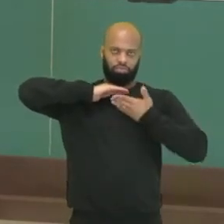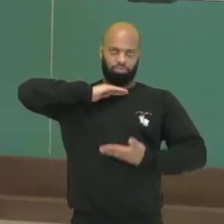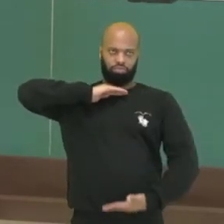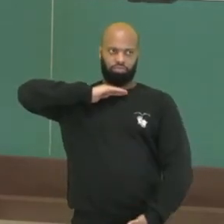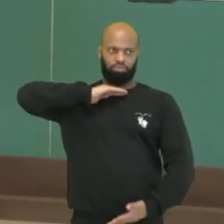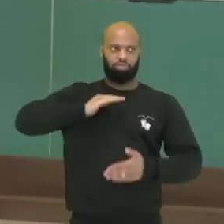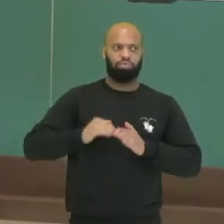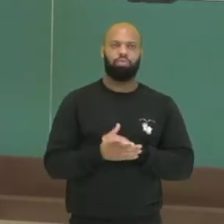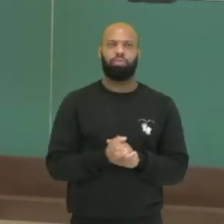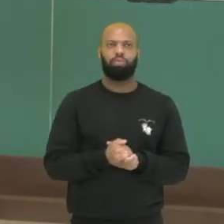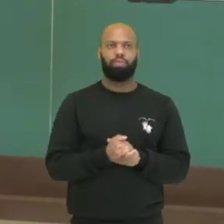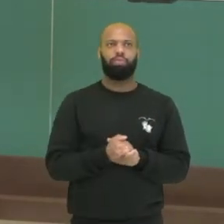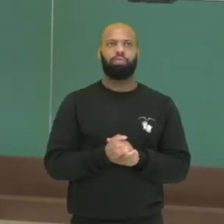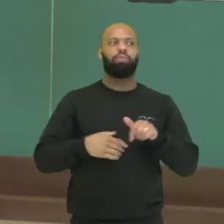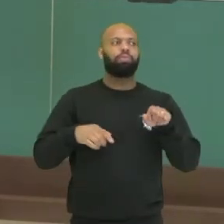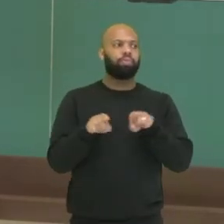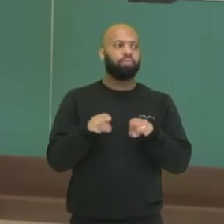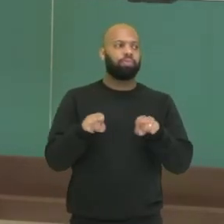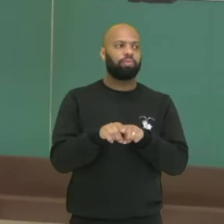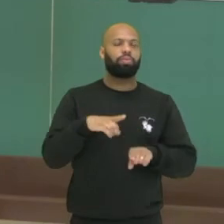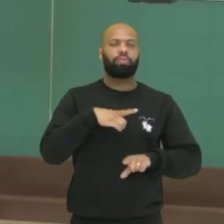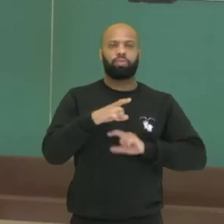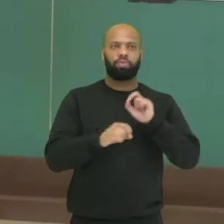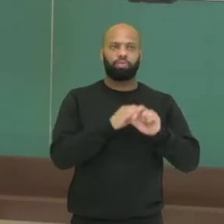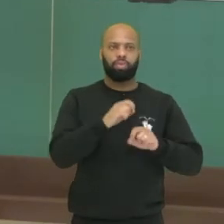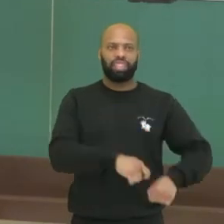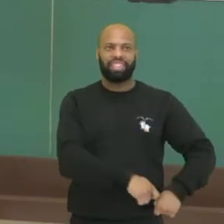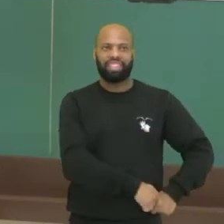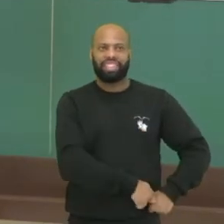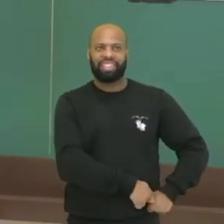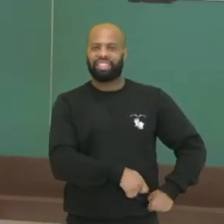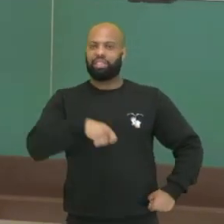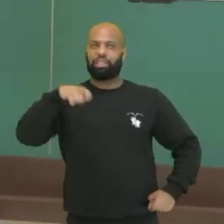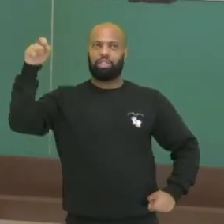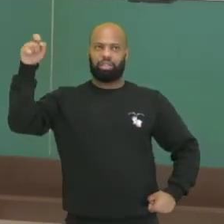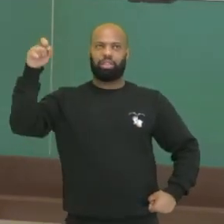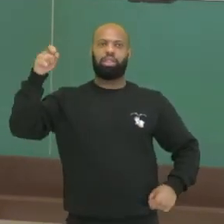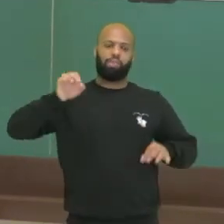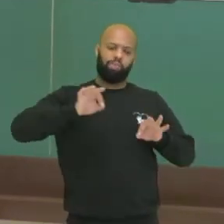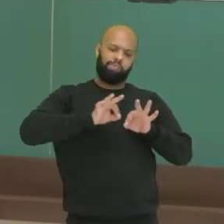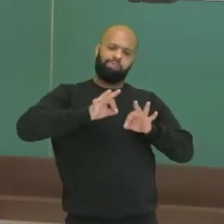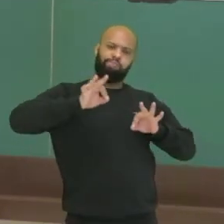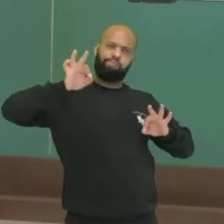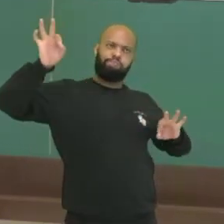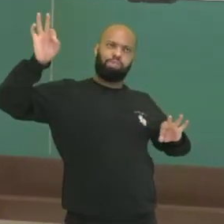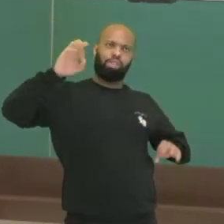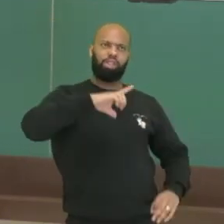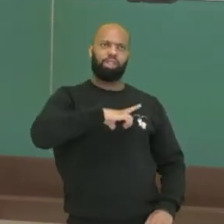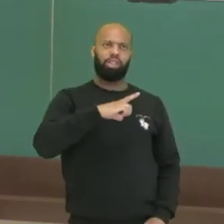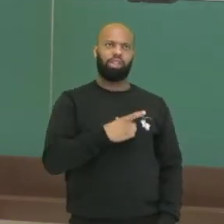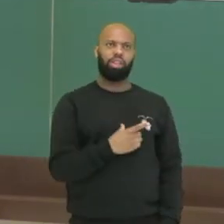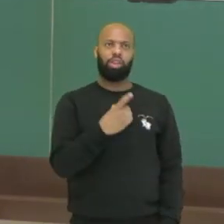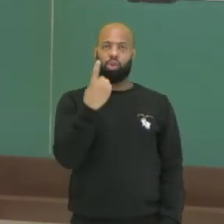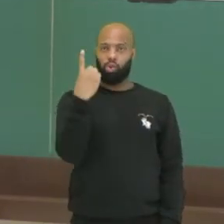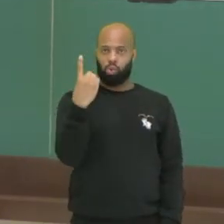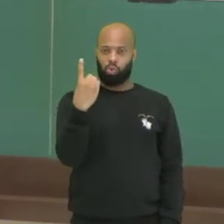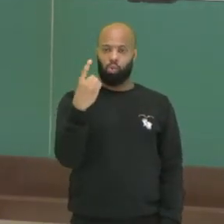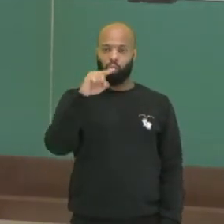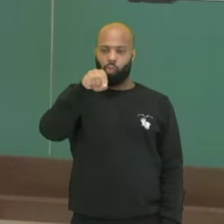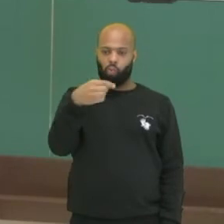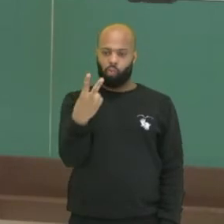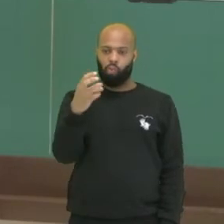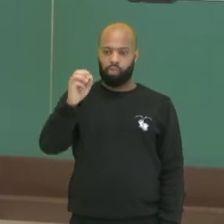E a espada, ela é um pouco maior. Ela tem 1,20 m de